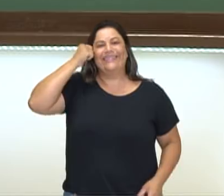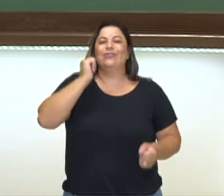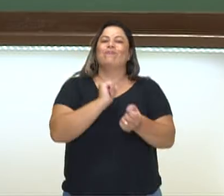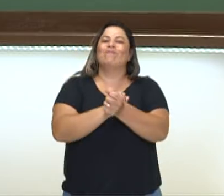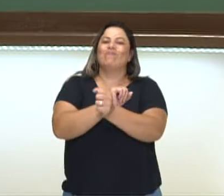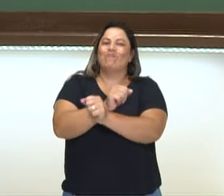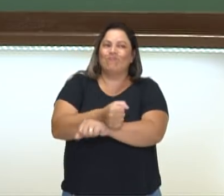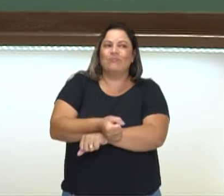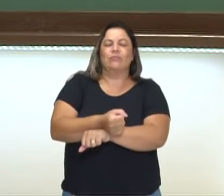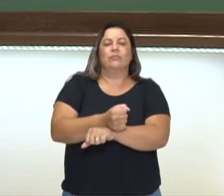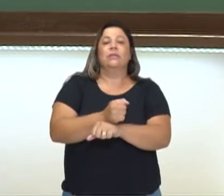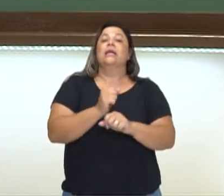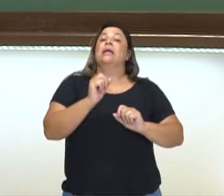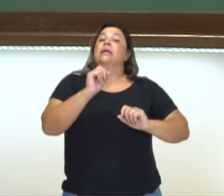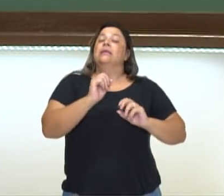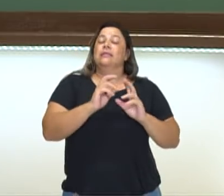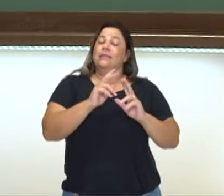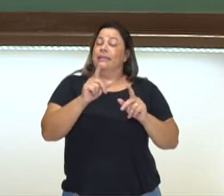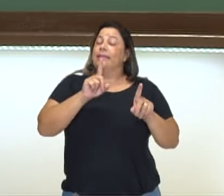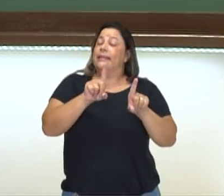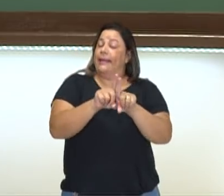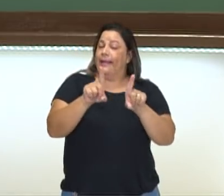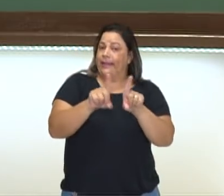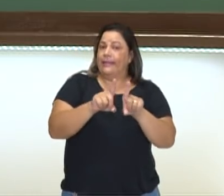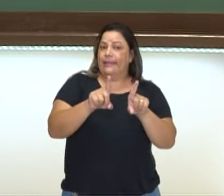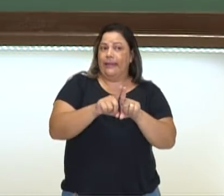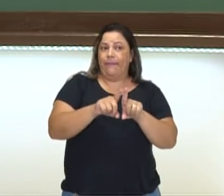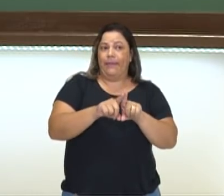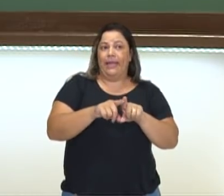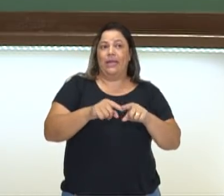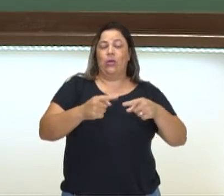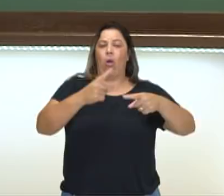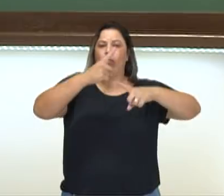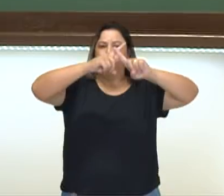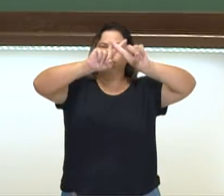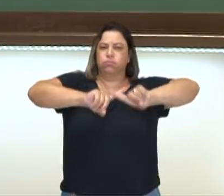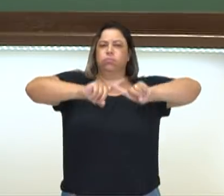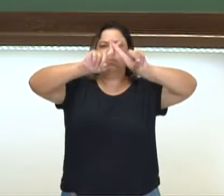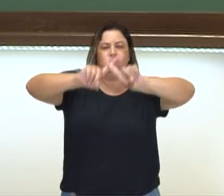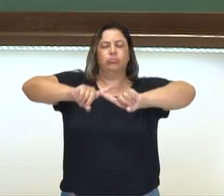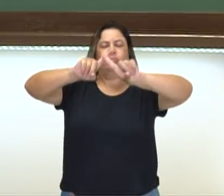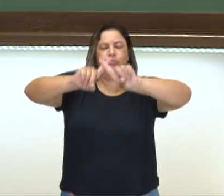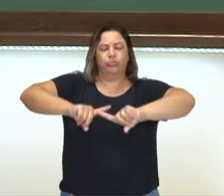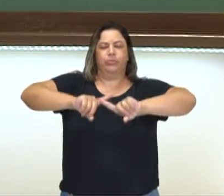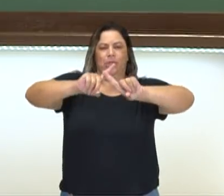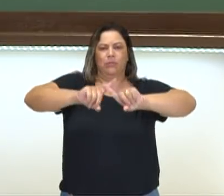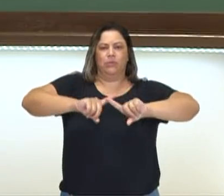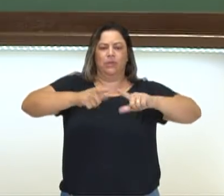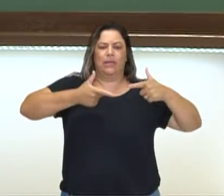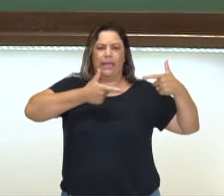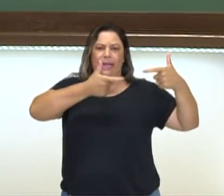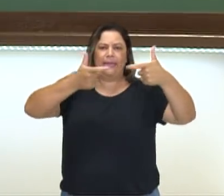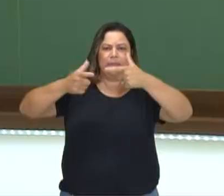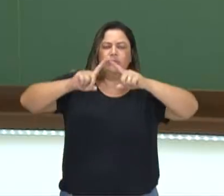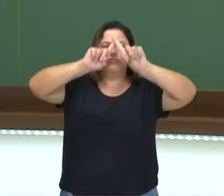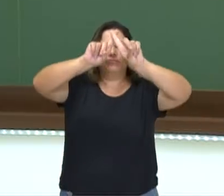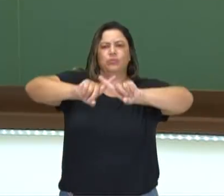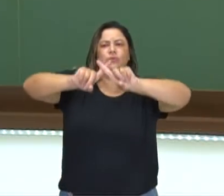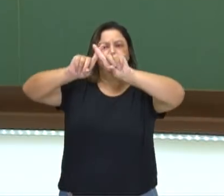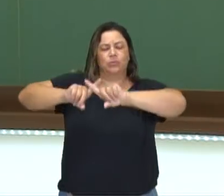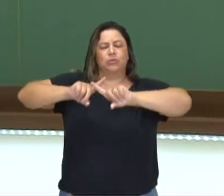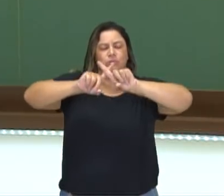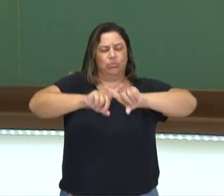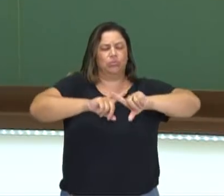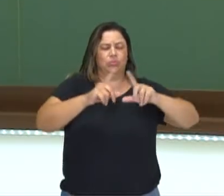tem a luta de mouros e cristãos usando bastões, além das fitas, da cor, da dança, a coroação do rei